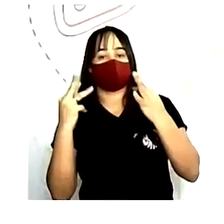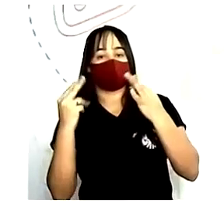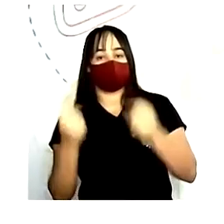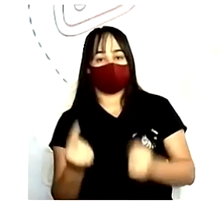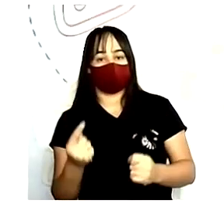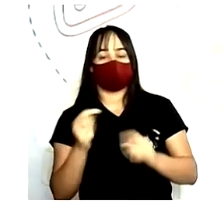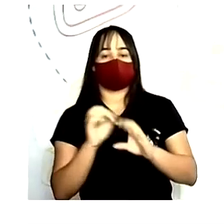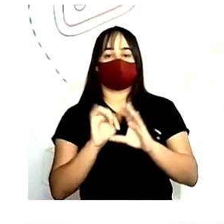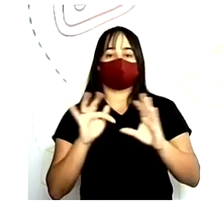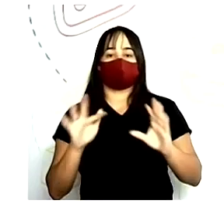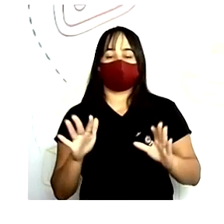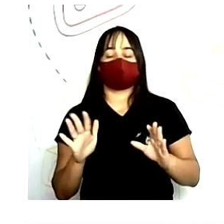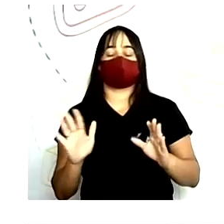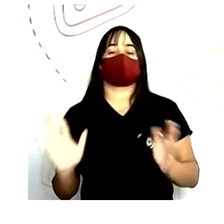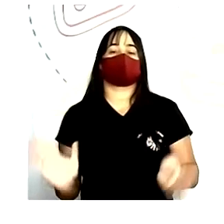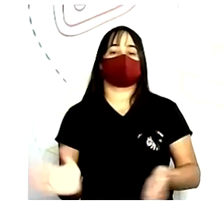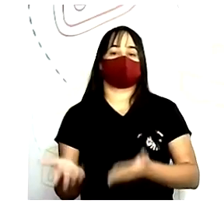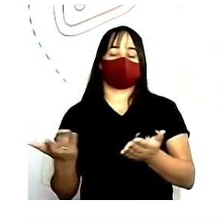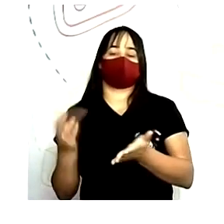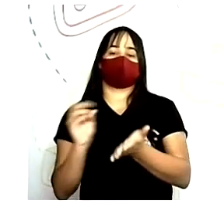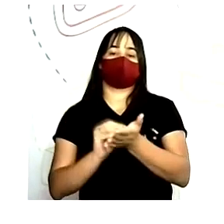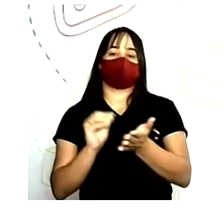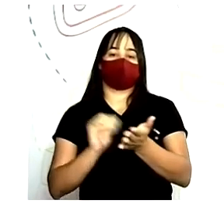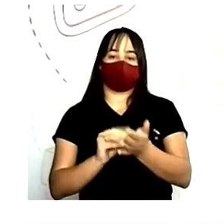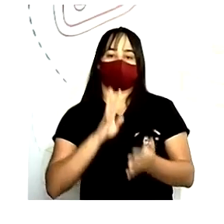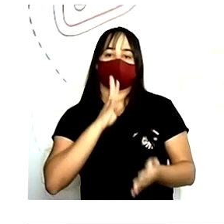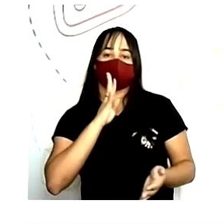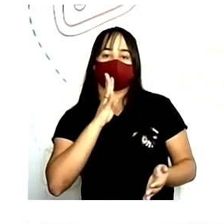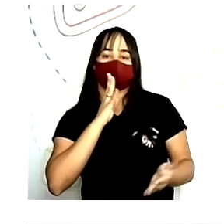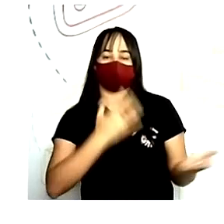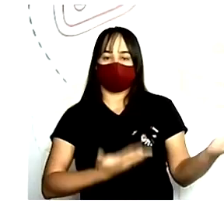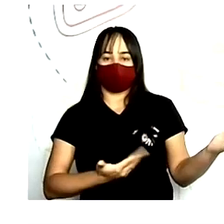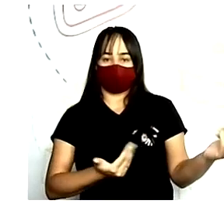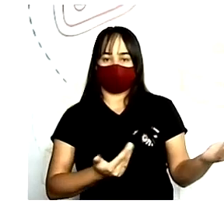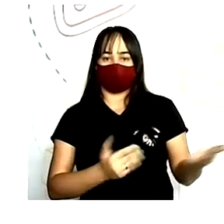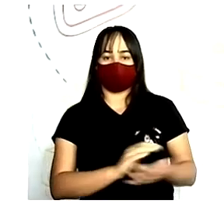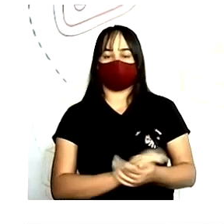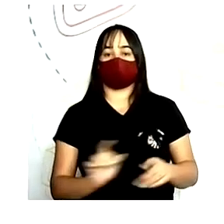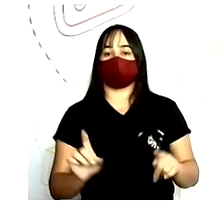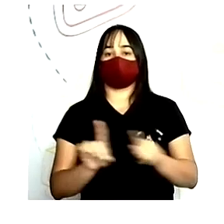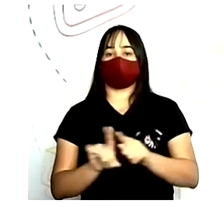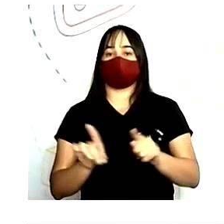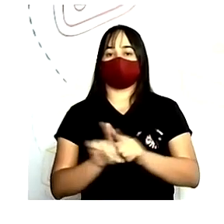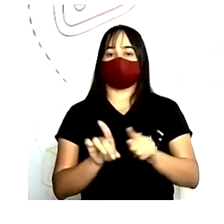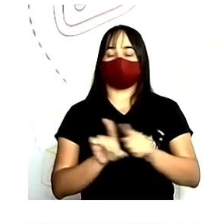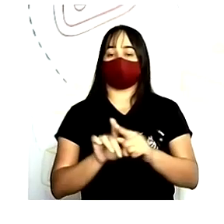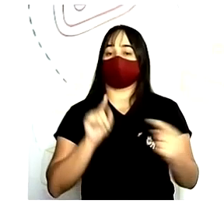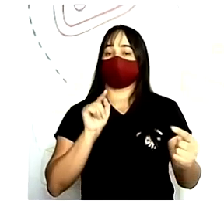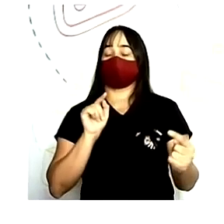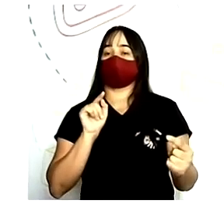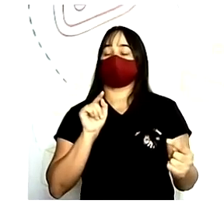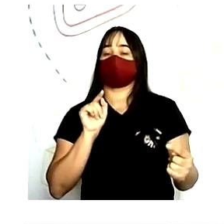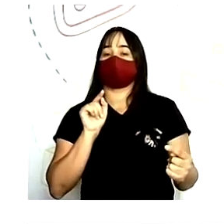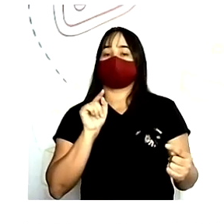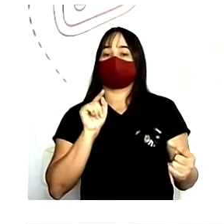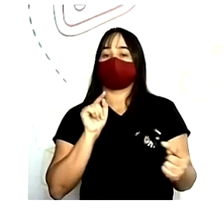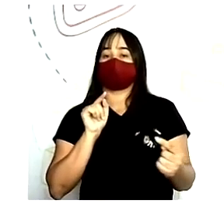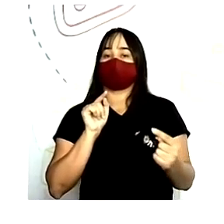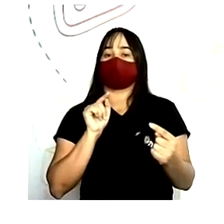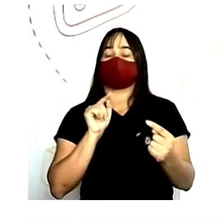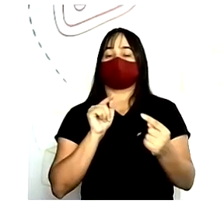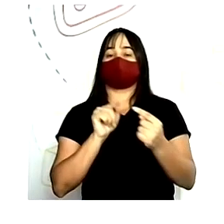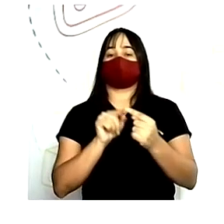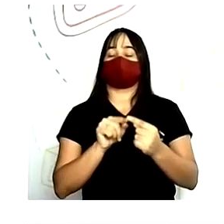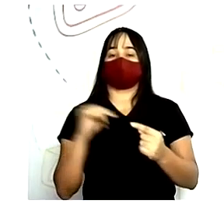vão contribuir para a falta de conhecimento desses adolescentes. Também, um ponto muito importante é